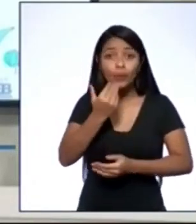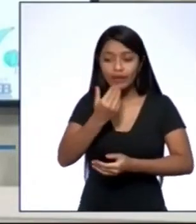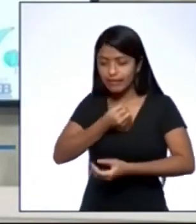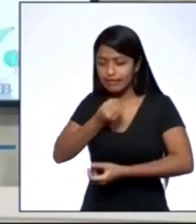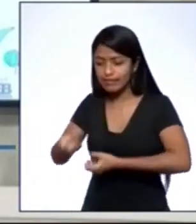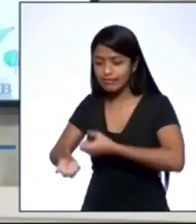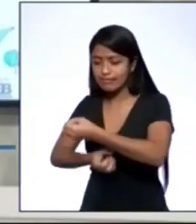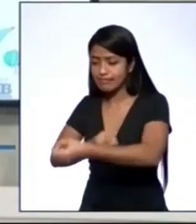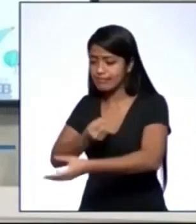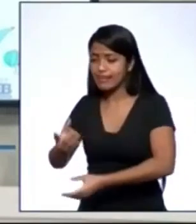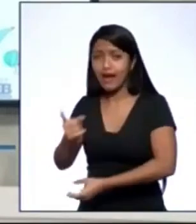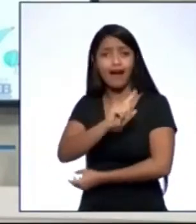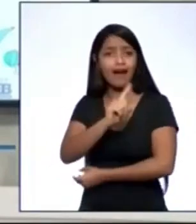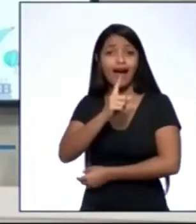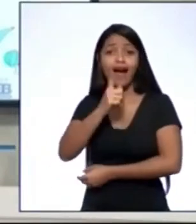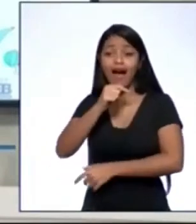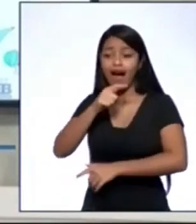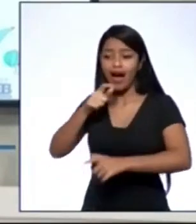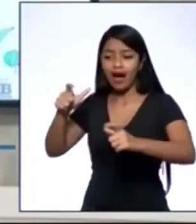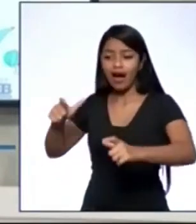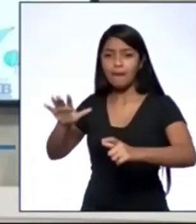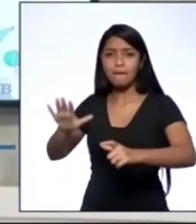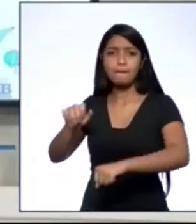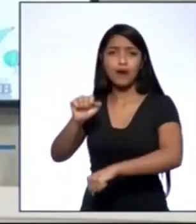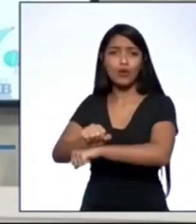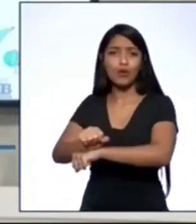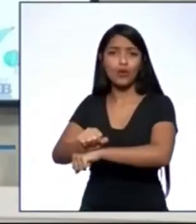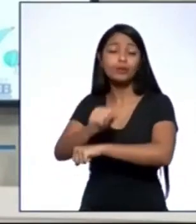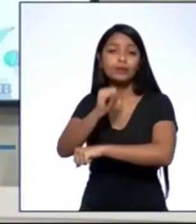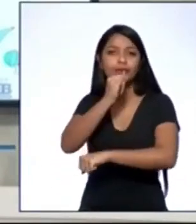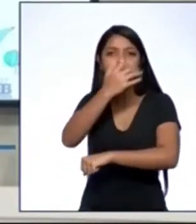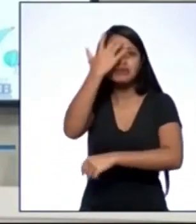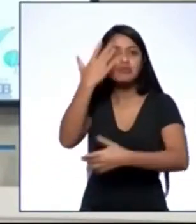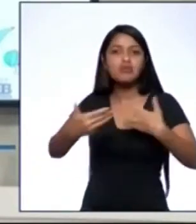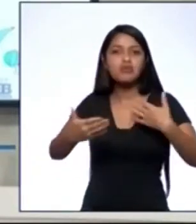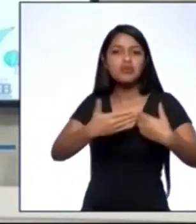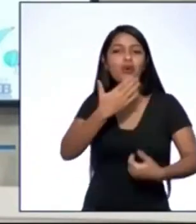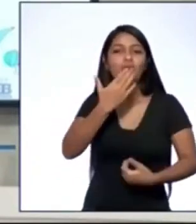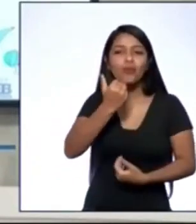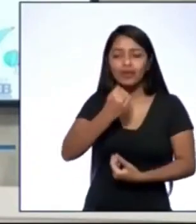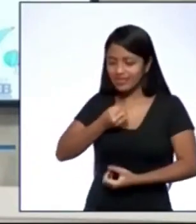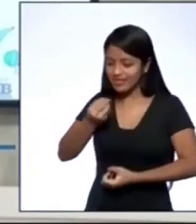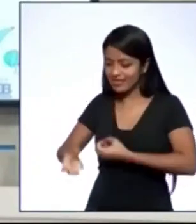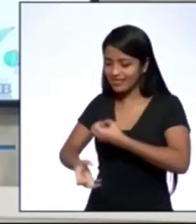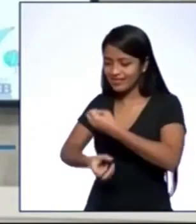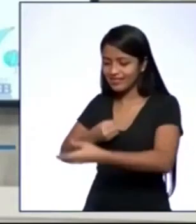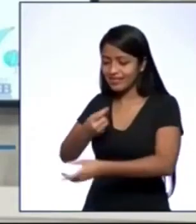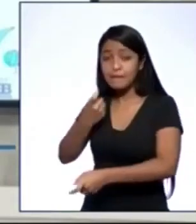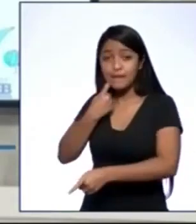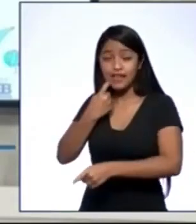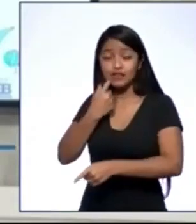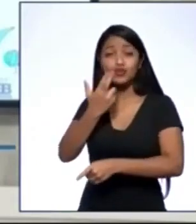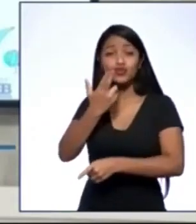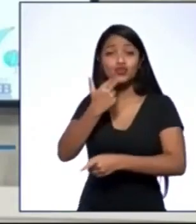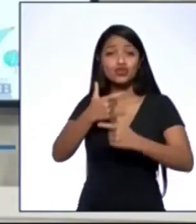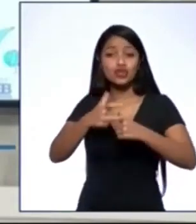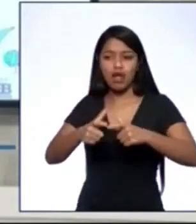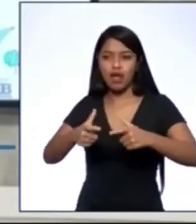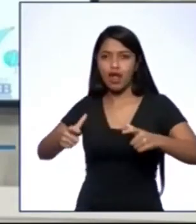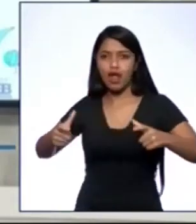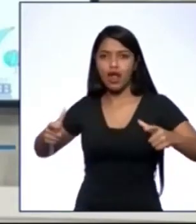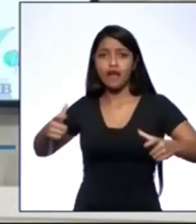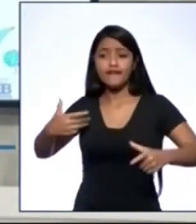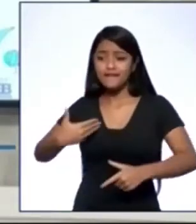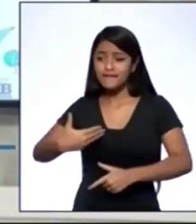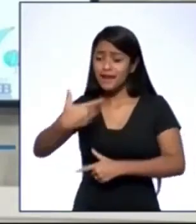Se todo mundo jogar comida ali, vai aumentar a quantidade de nutrientes na água, e vai acontecer a eutrofização.